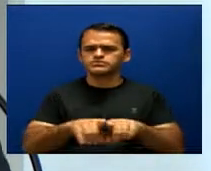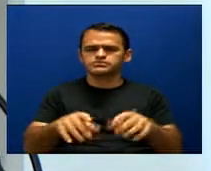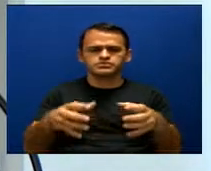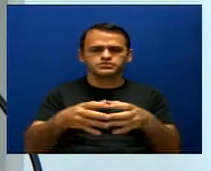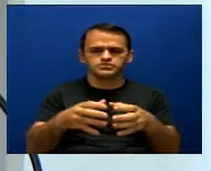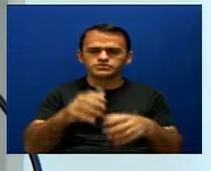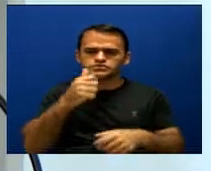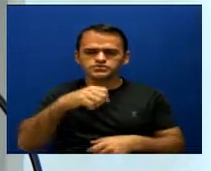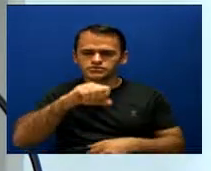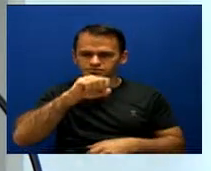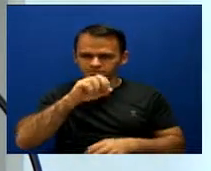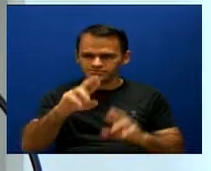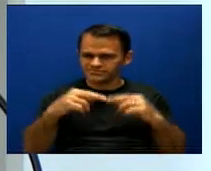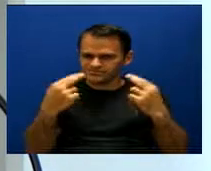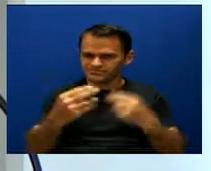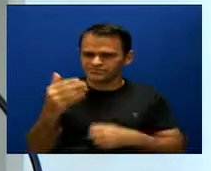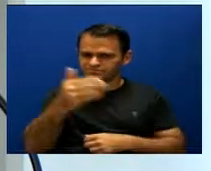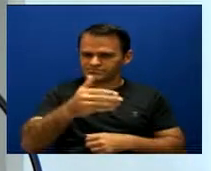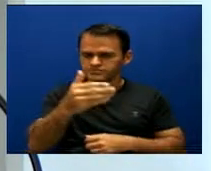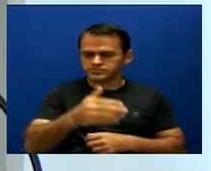Mães.